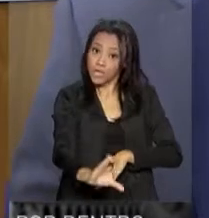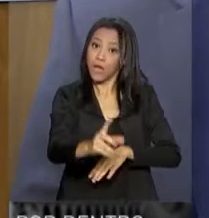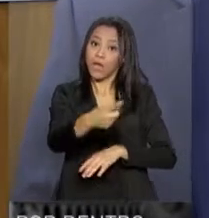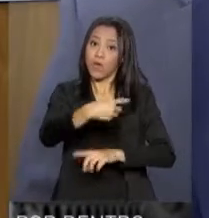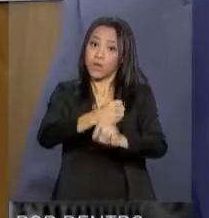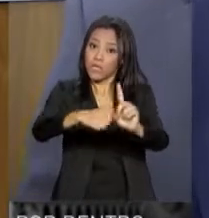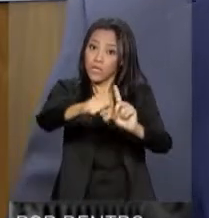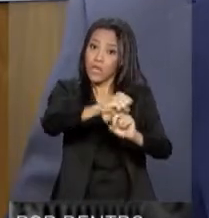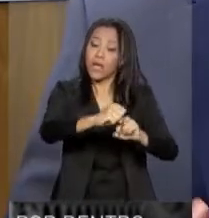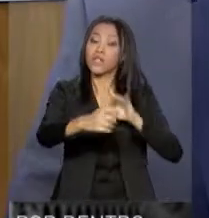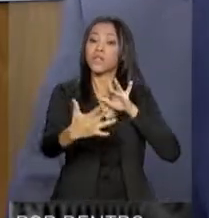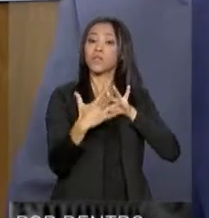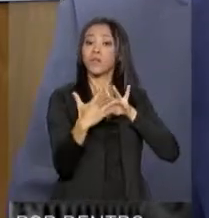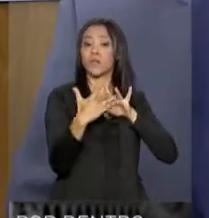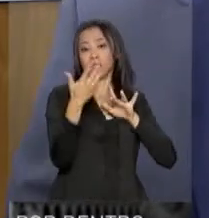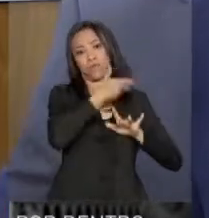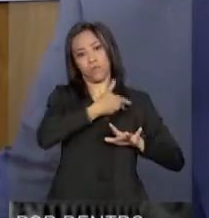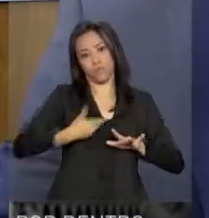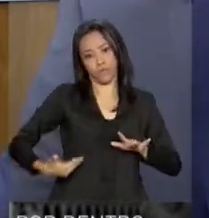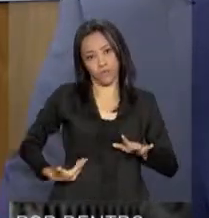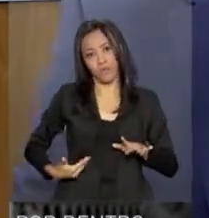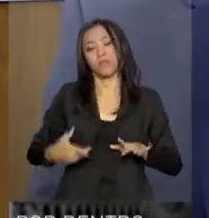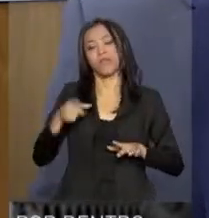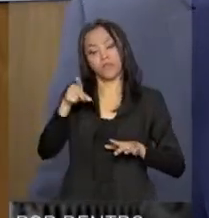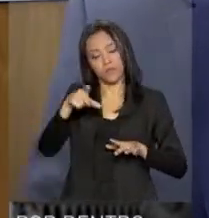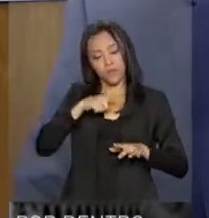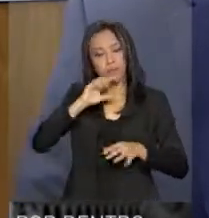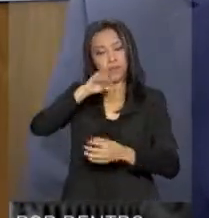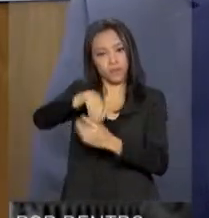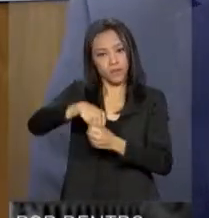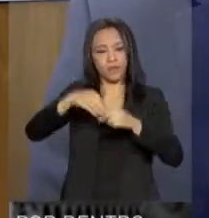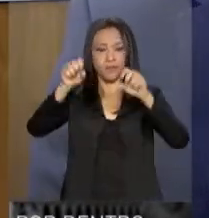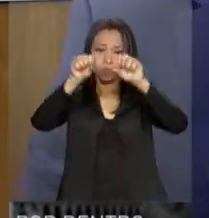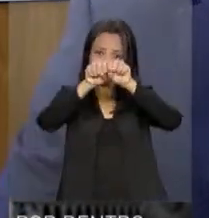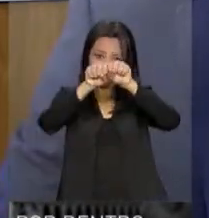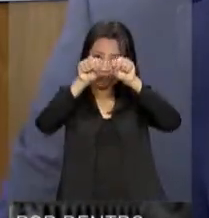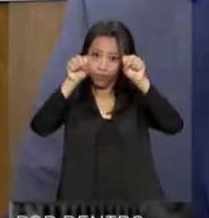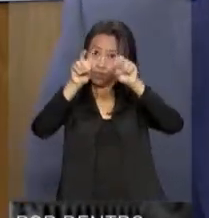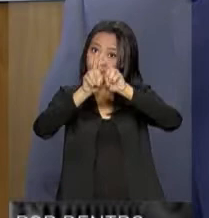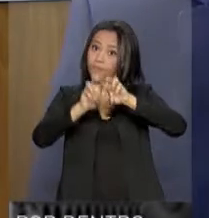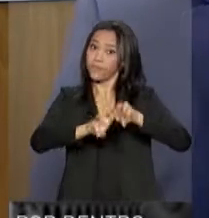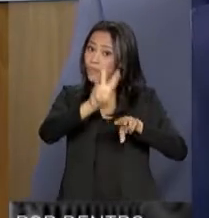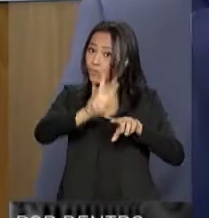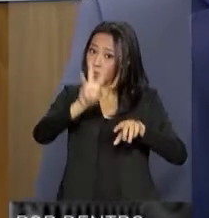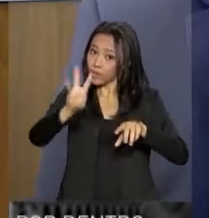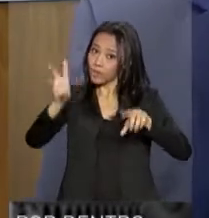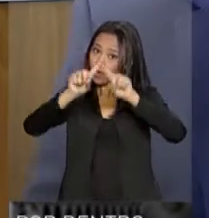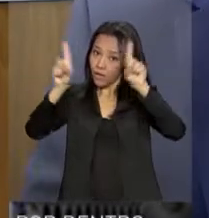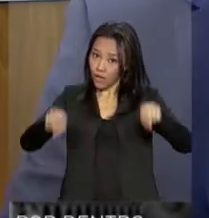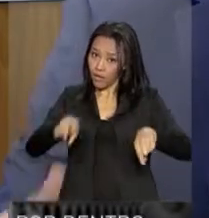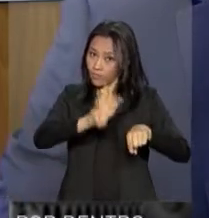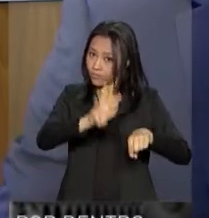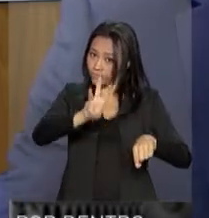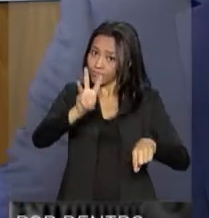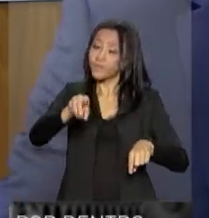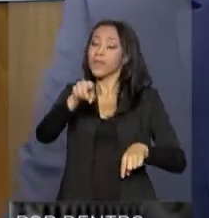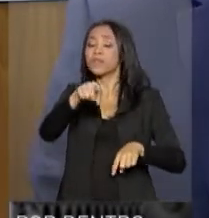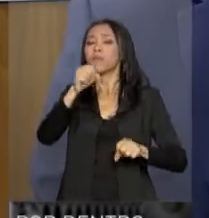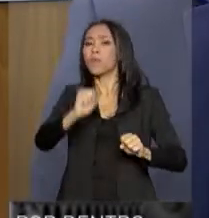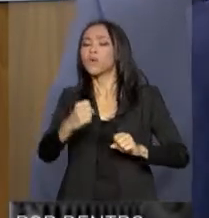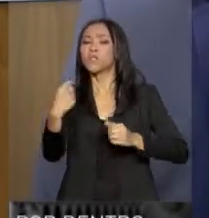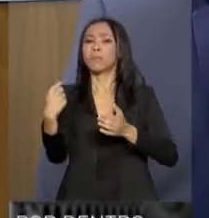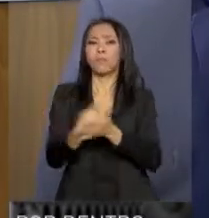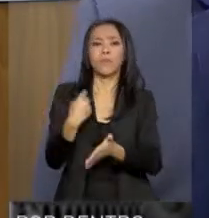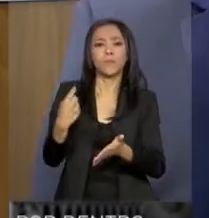esse que é onde ele pode obter informações que não estejam em transparência ativa ou seja não estejam no portal da transparência e também pode perguntar